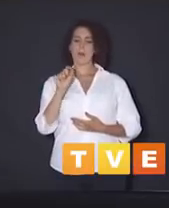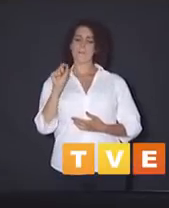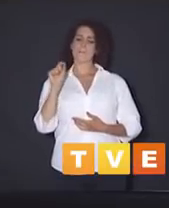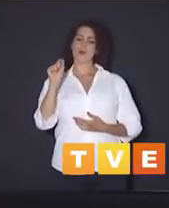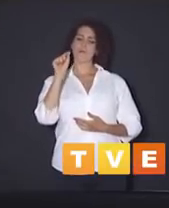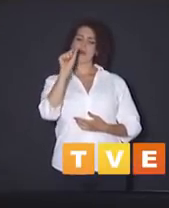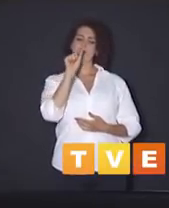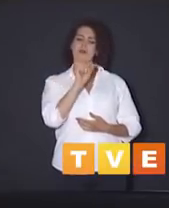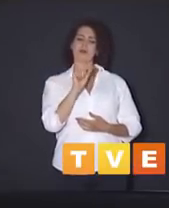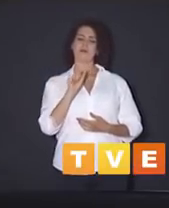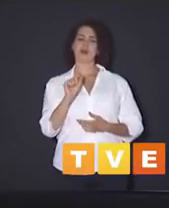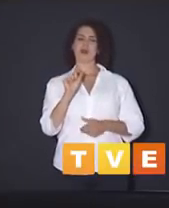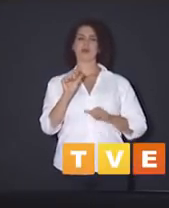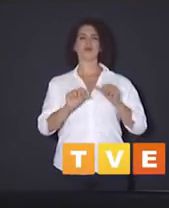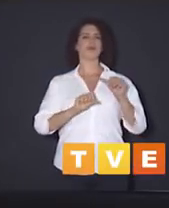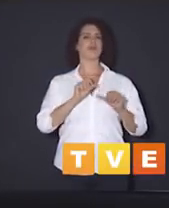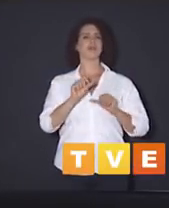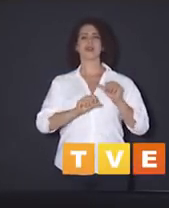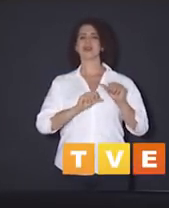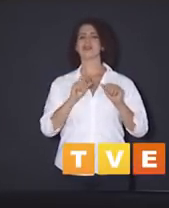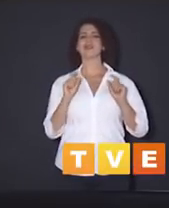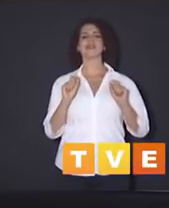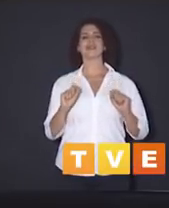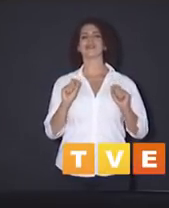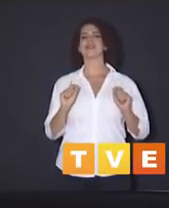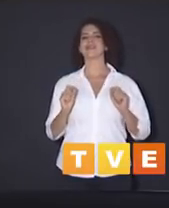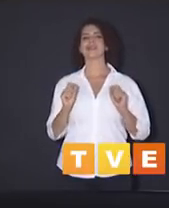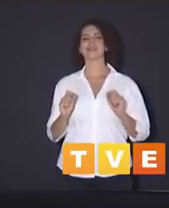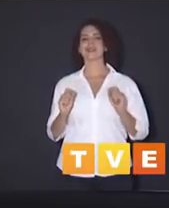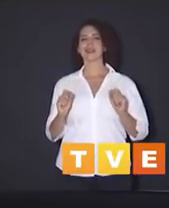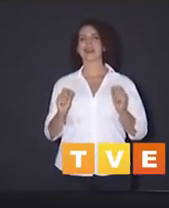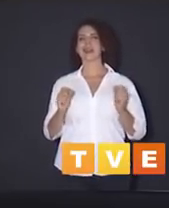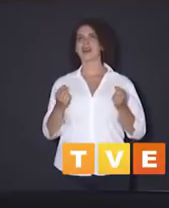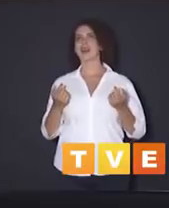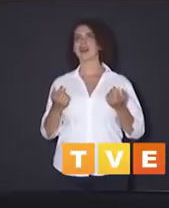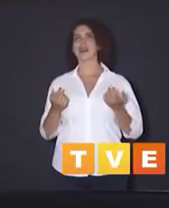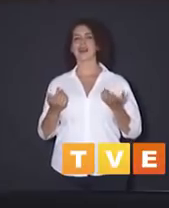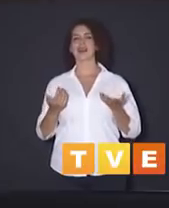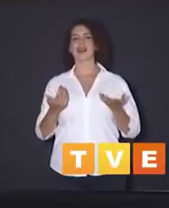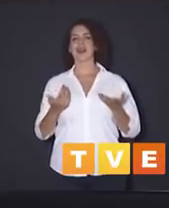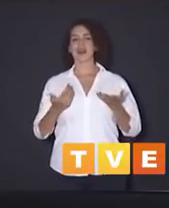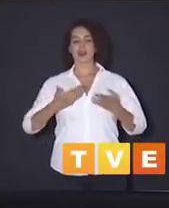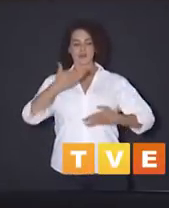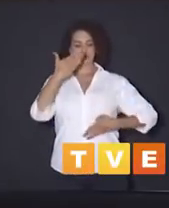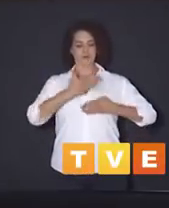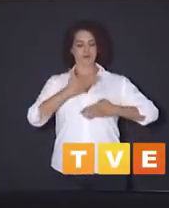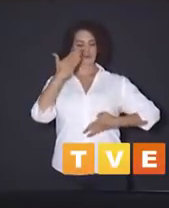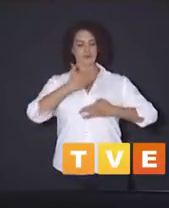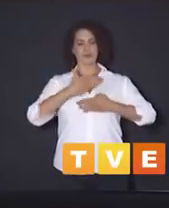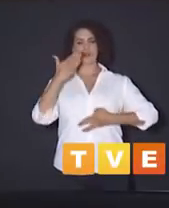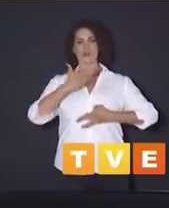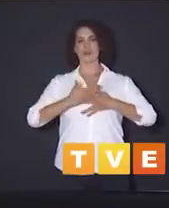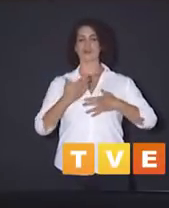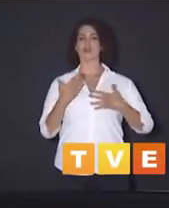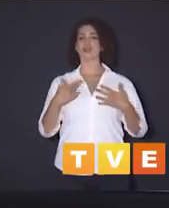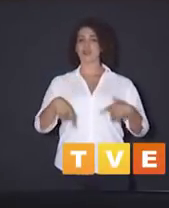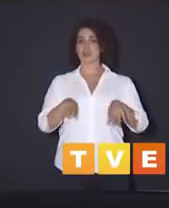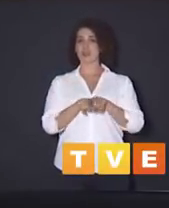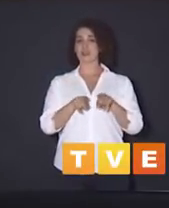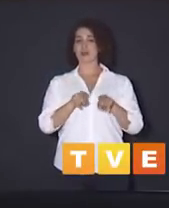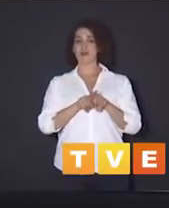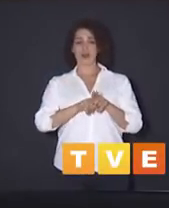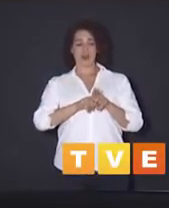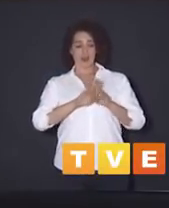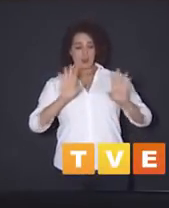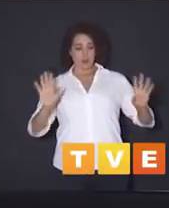pra ele né são esses e limiares não é são essas fronteiras na e ao mesmo tempo alavanca